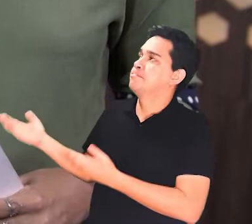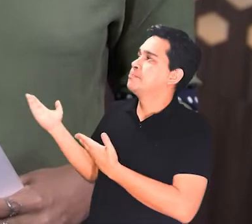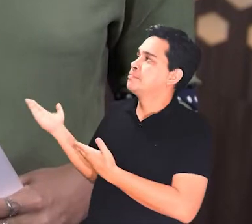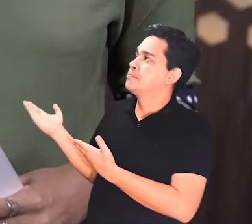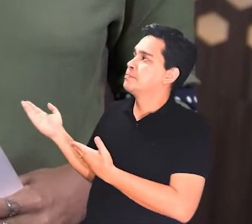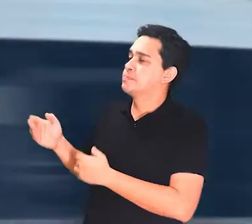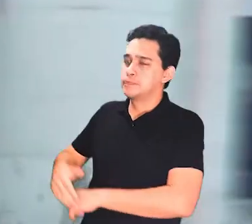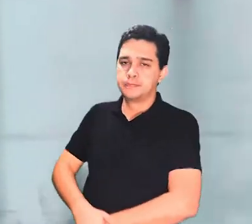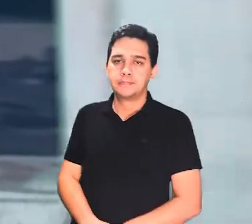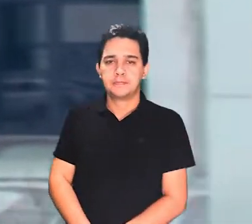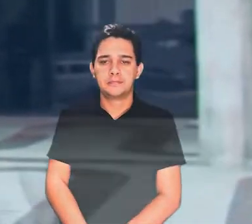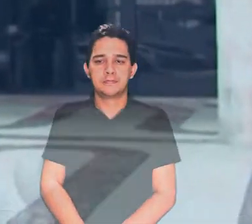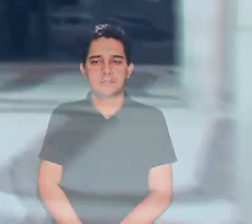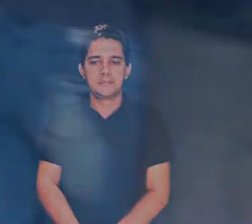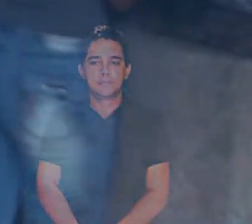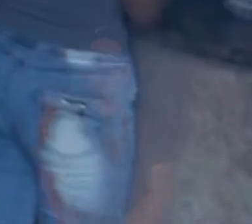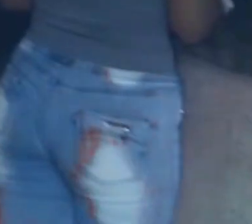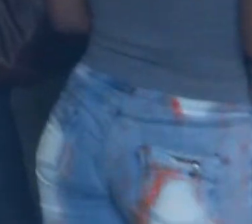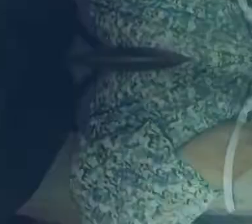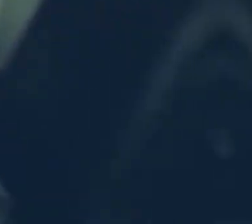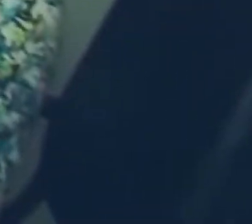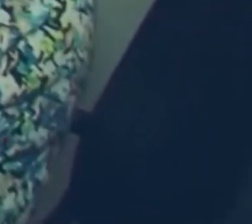MPRJ.